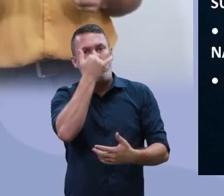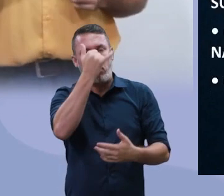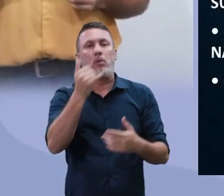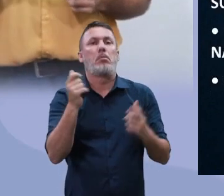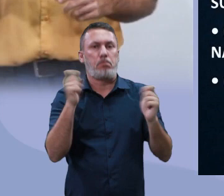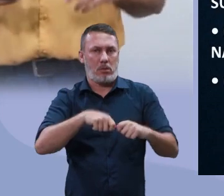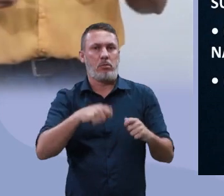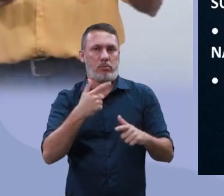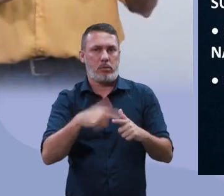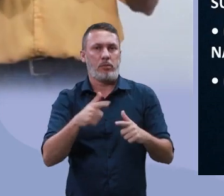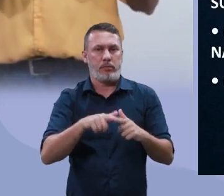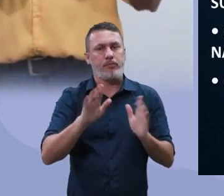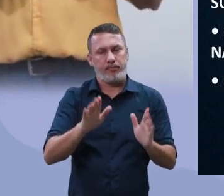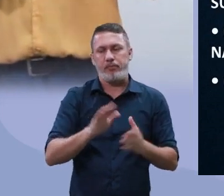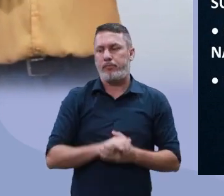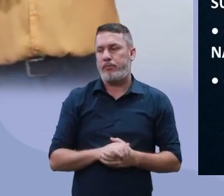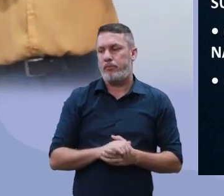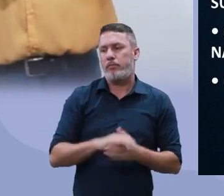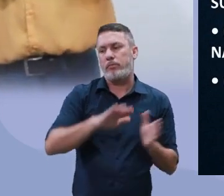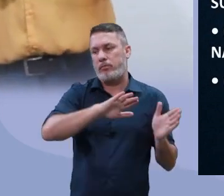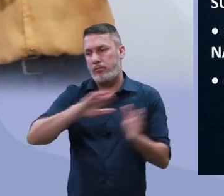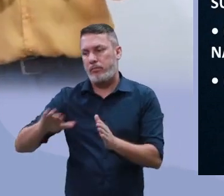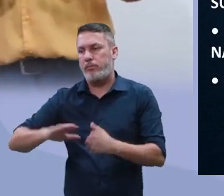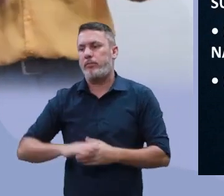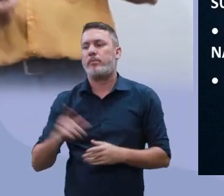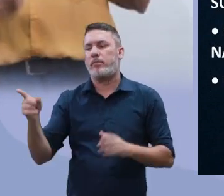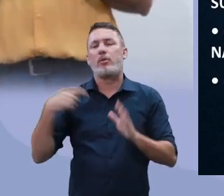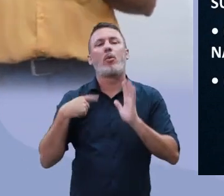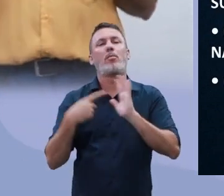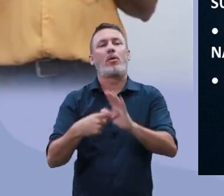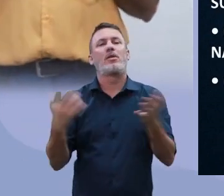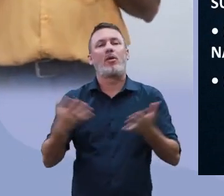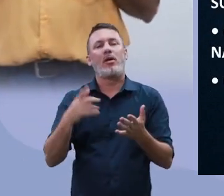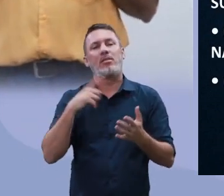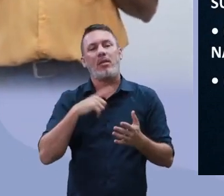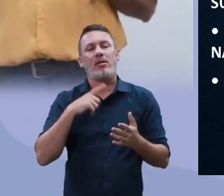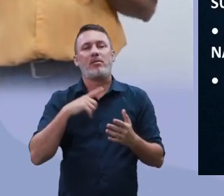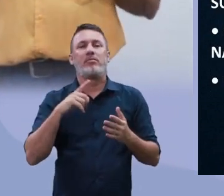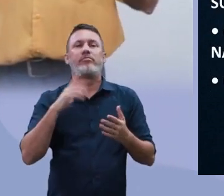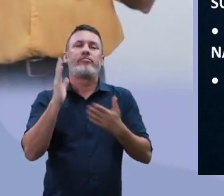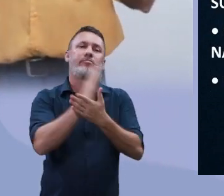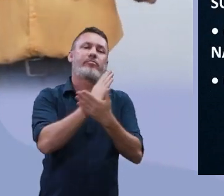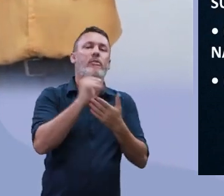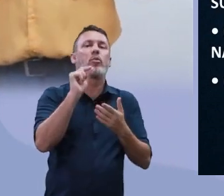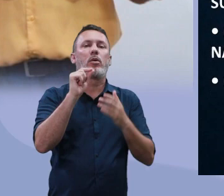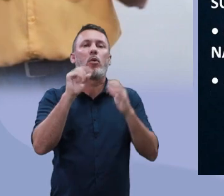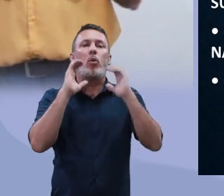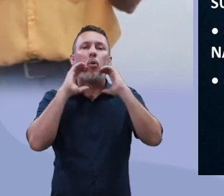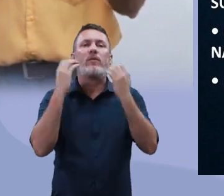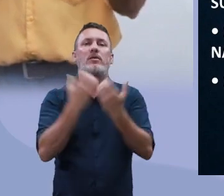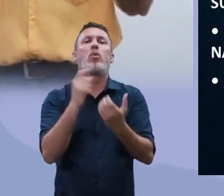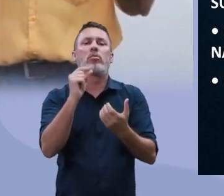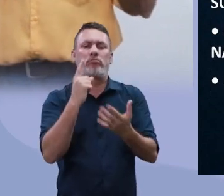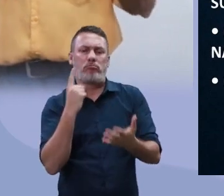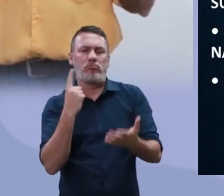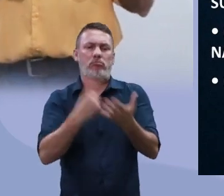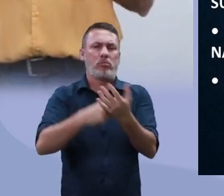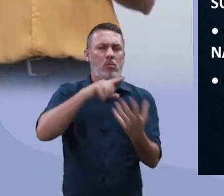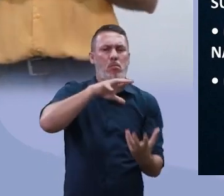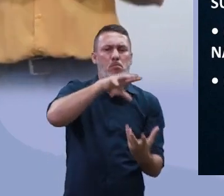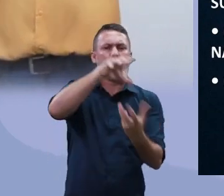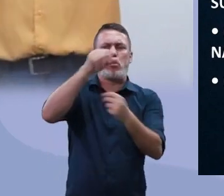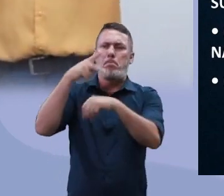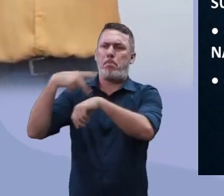problemas. E aí, né, algumas convenções ambientais, como eu havia comentado com vocês, quando esses primeiros problemas